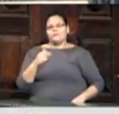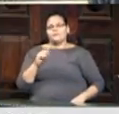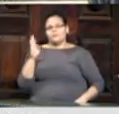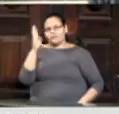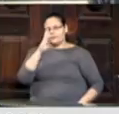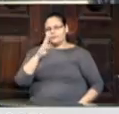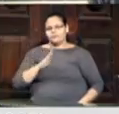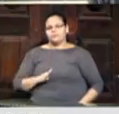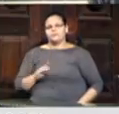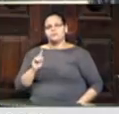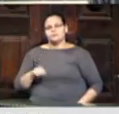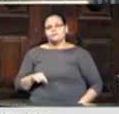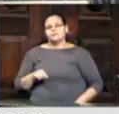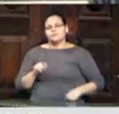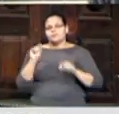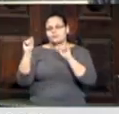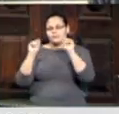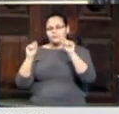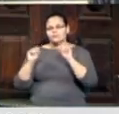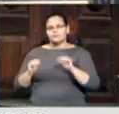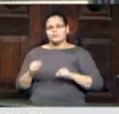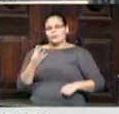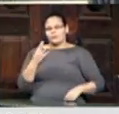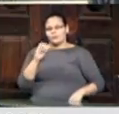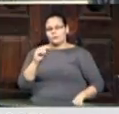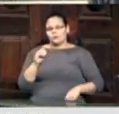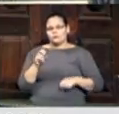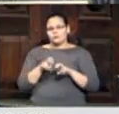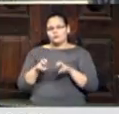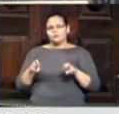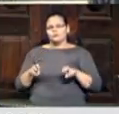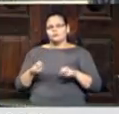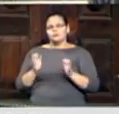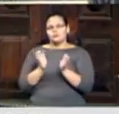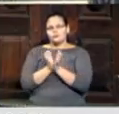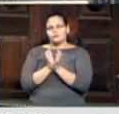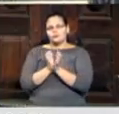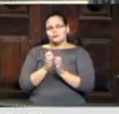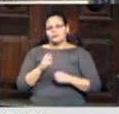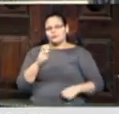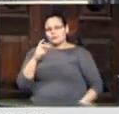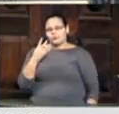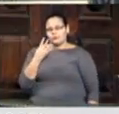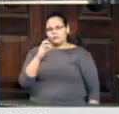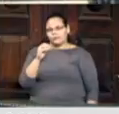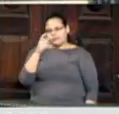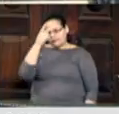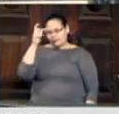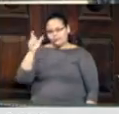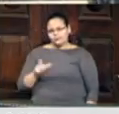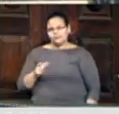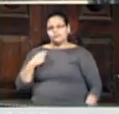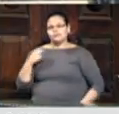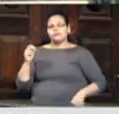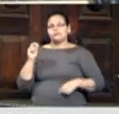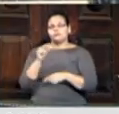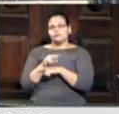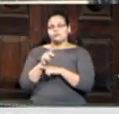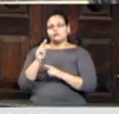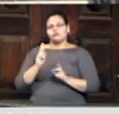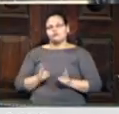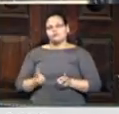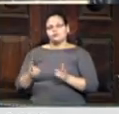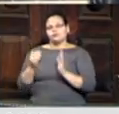A Academia é composta por 40 membros e, para ingresso de novos titulares, segue os mesmos